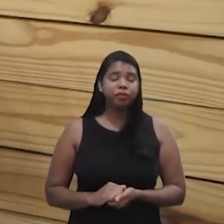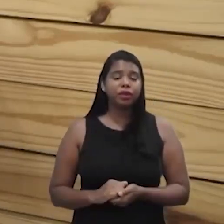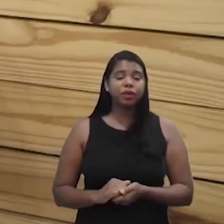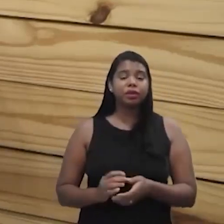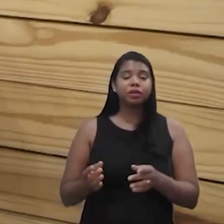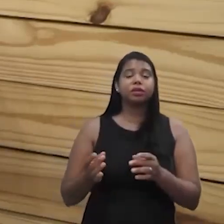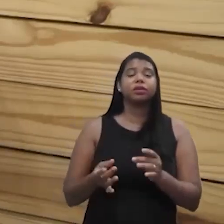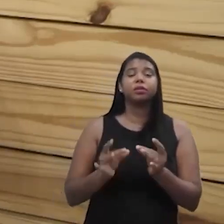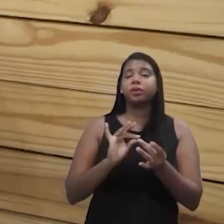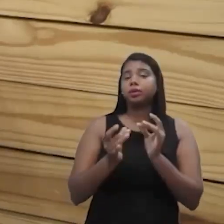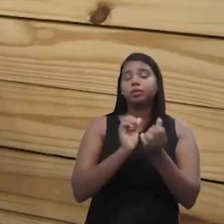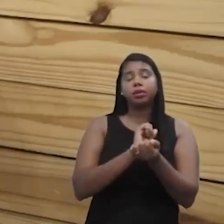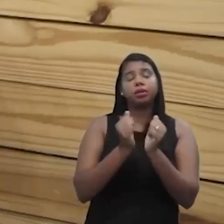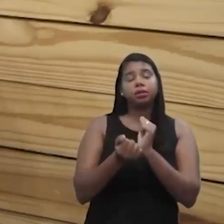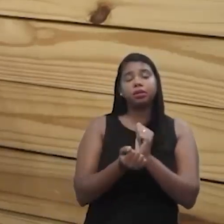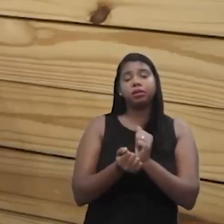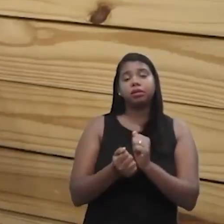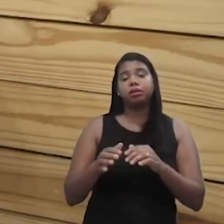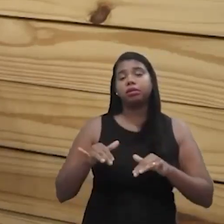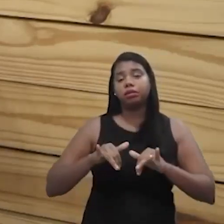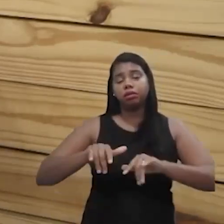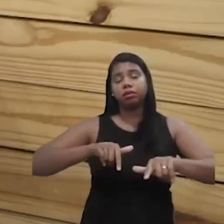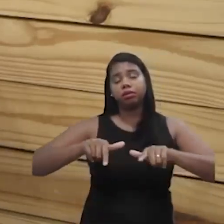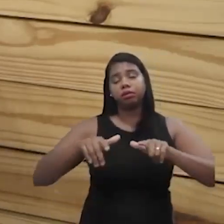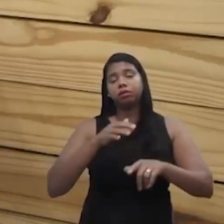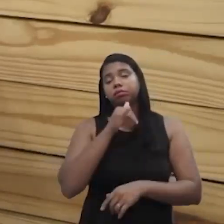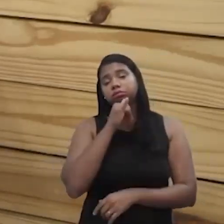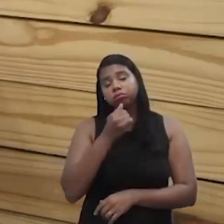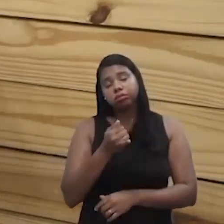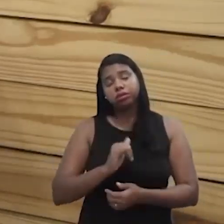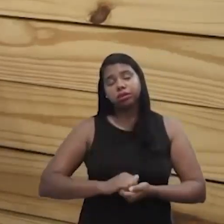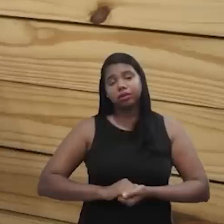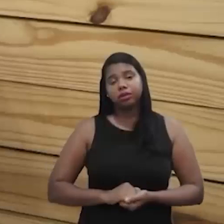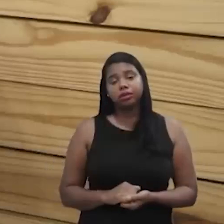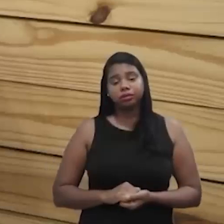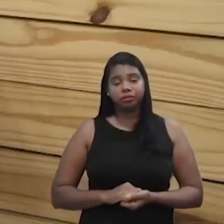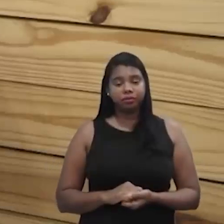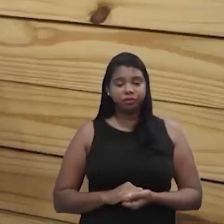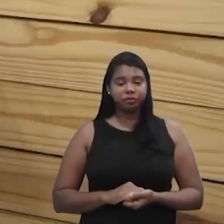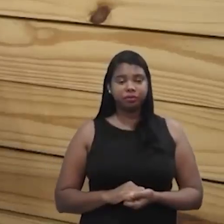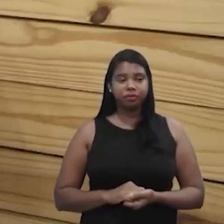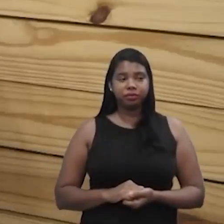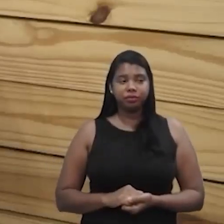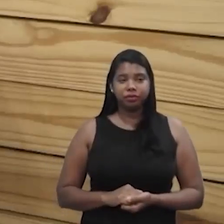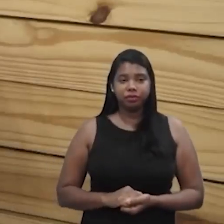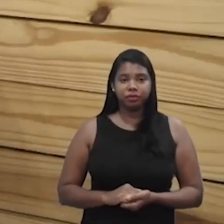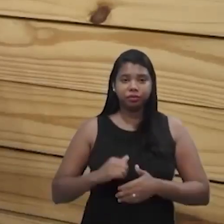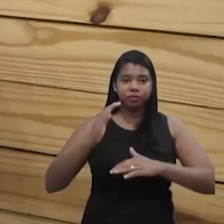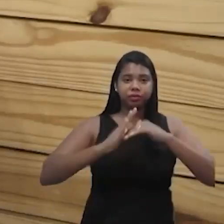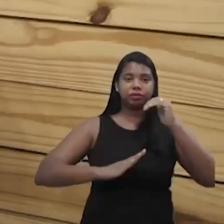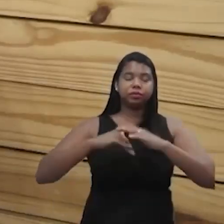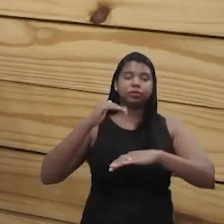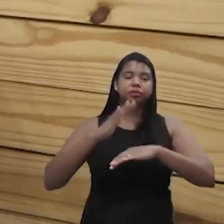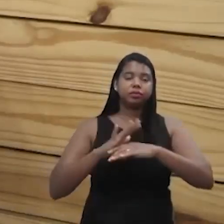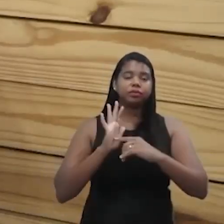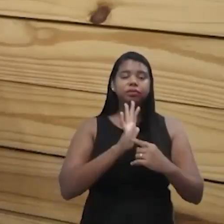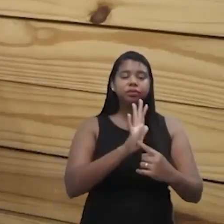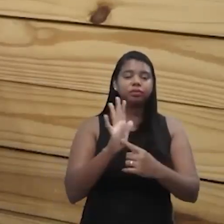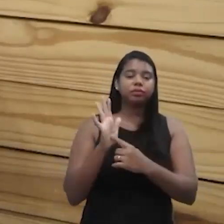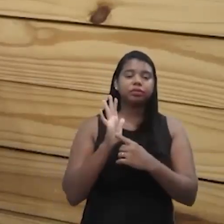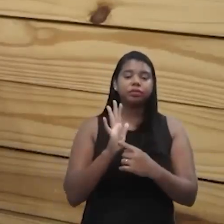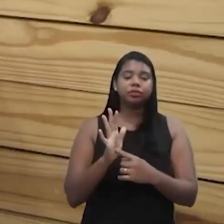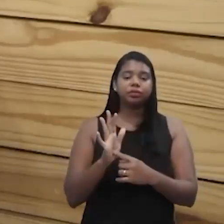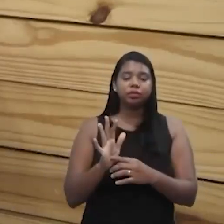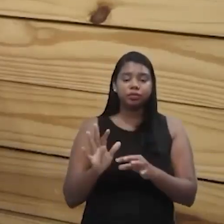própria dinâmica do mercado. Por exemplo, nada contra o profissional que lida com a área